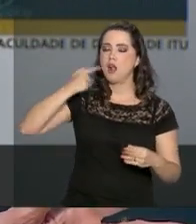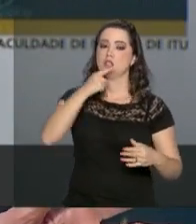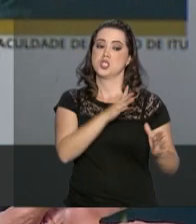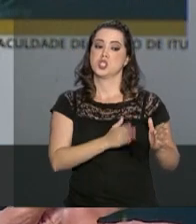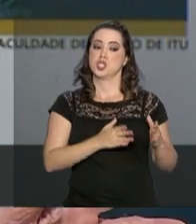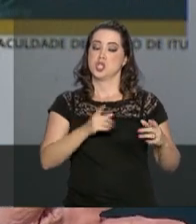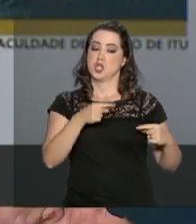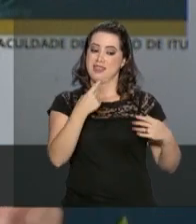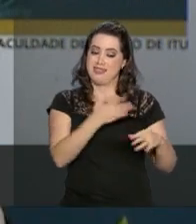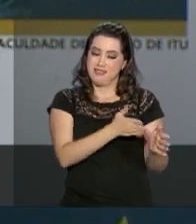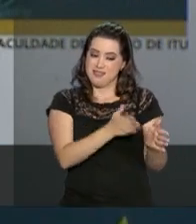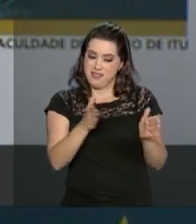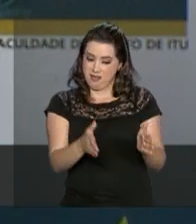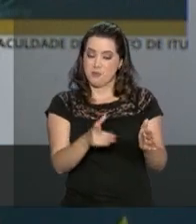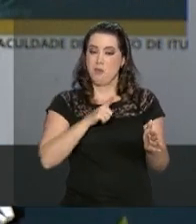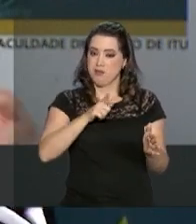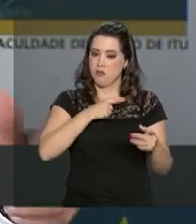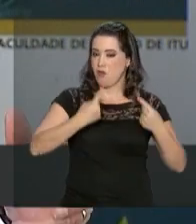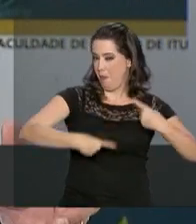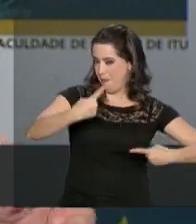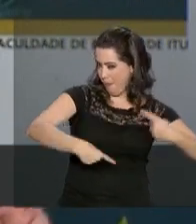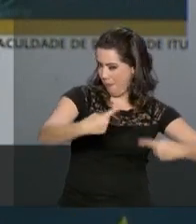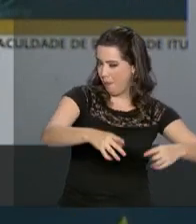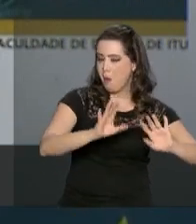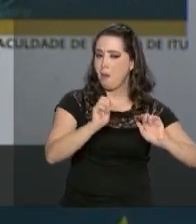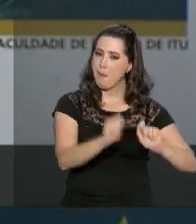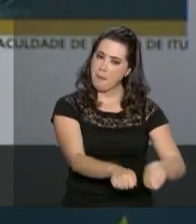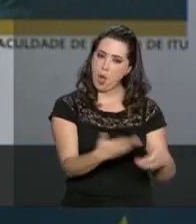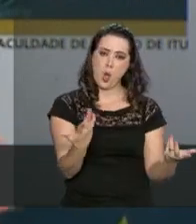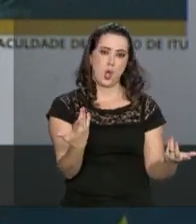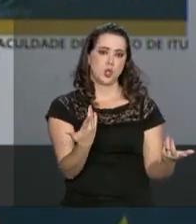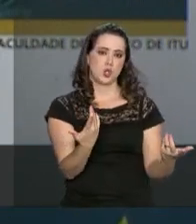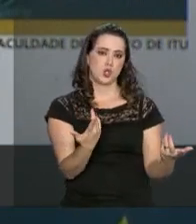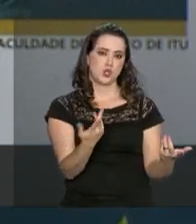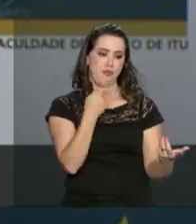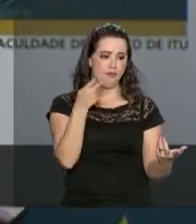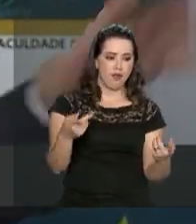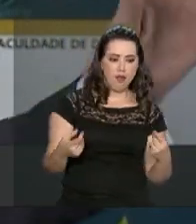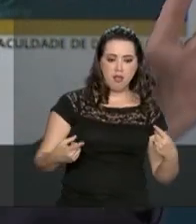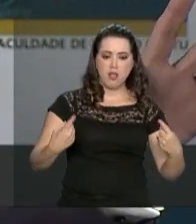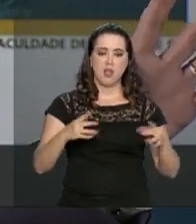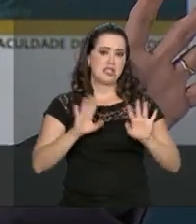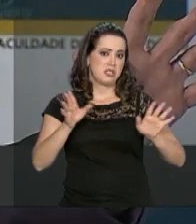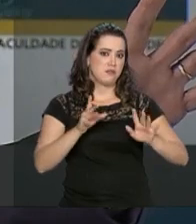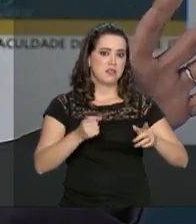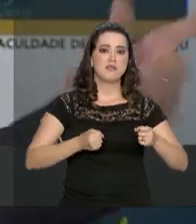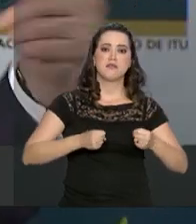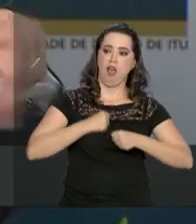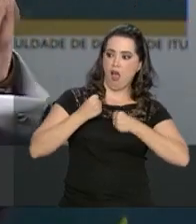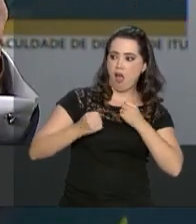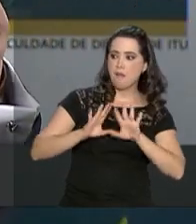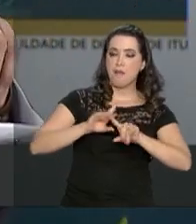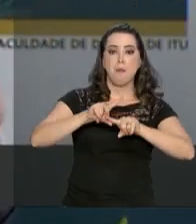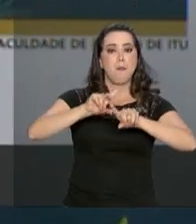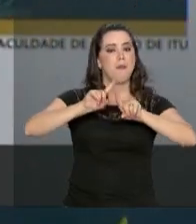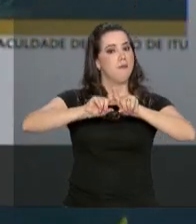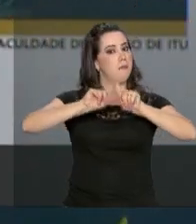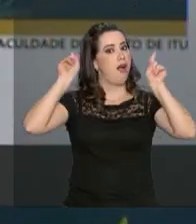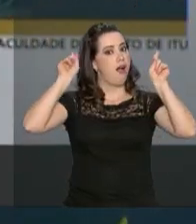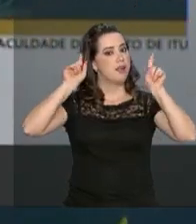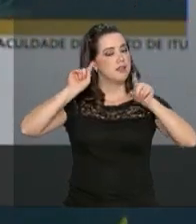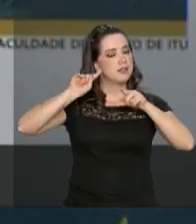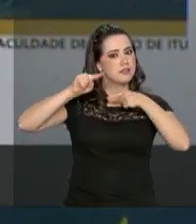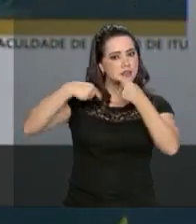político eleitoral, você tem divergência, contestações, contrariedades, controvérsias, tem até exageros. Mas depois, quando